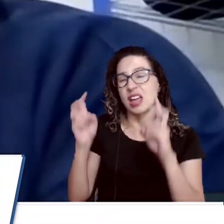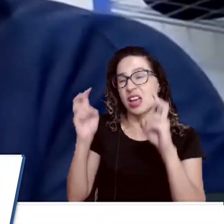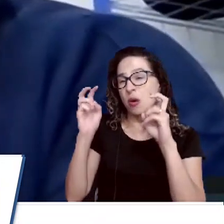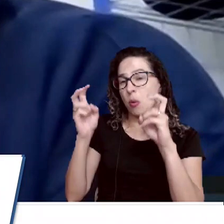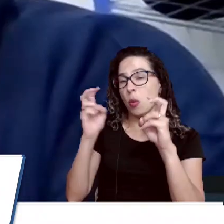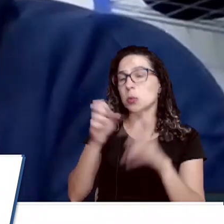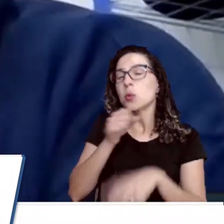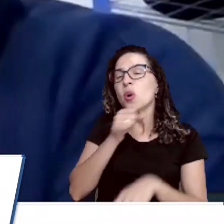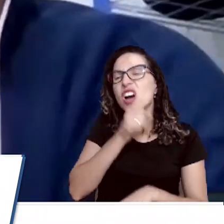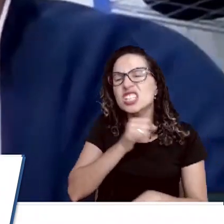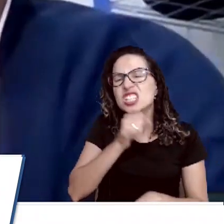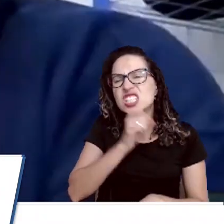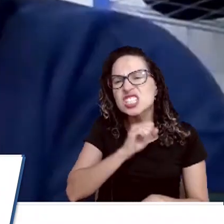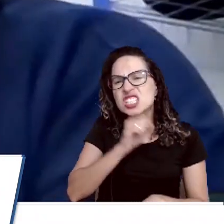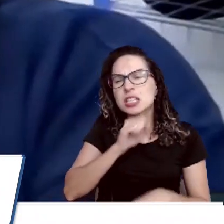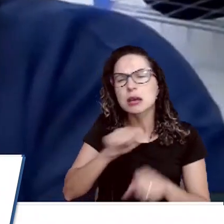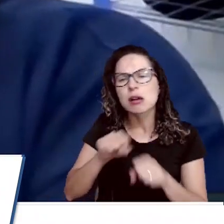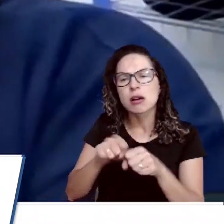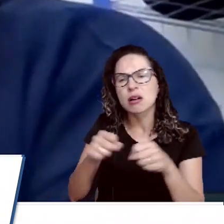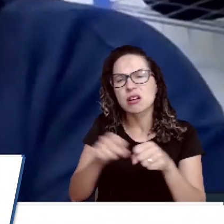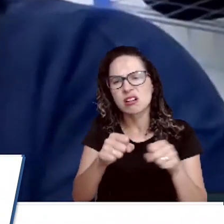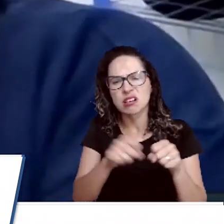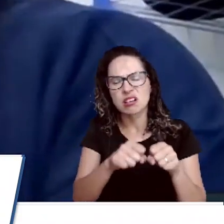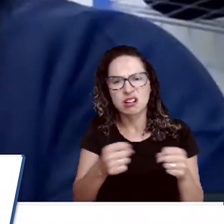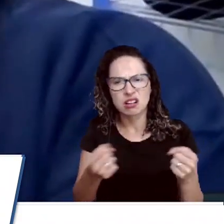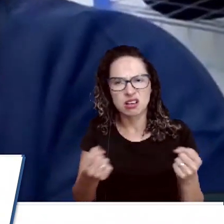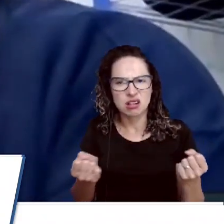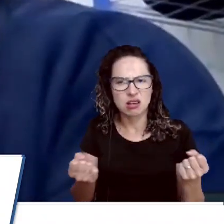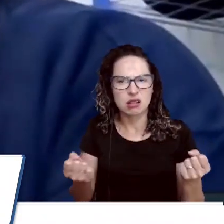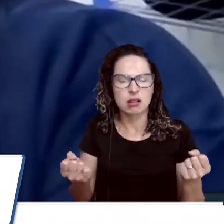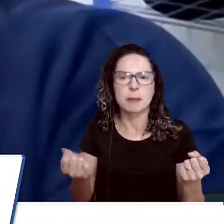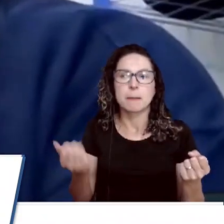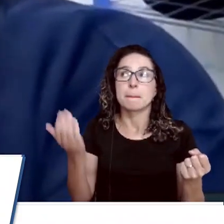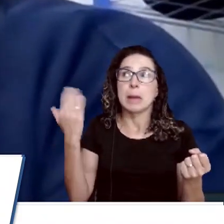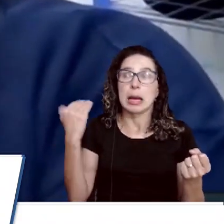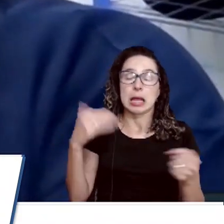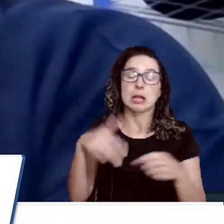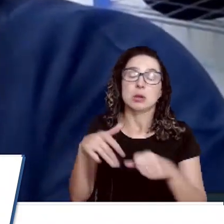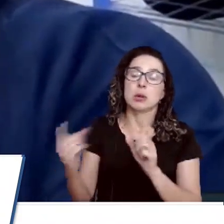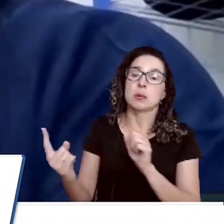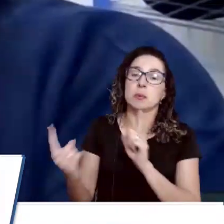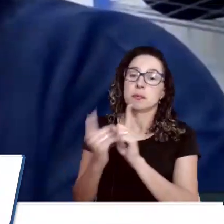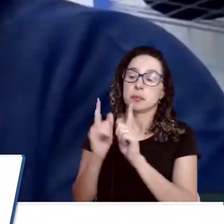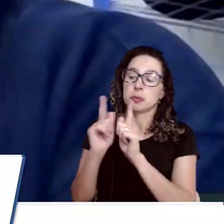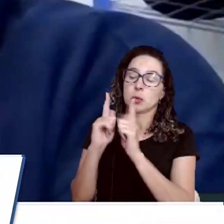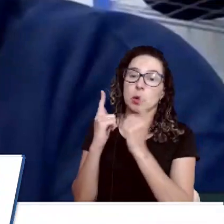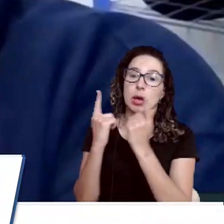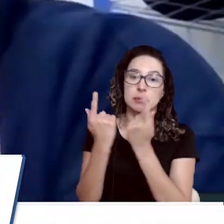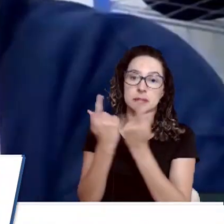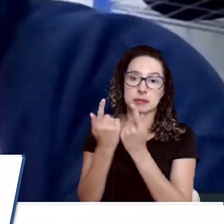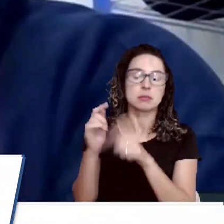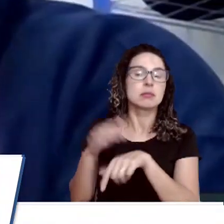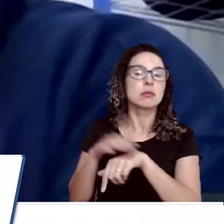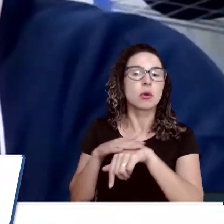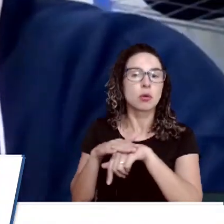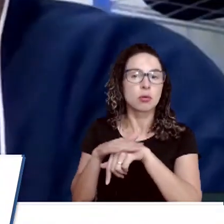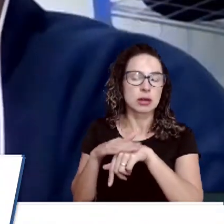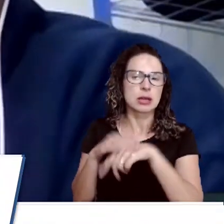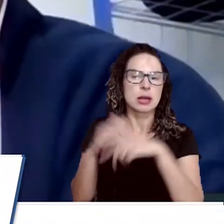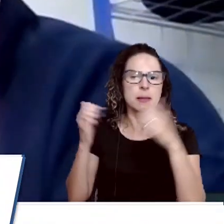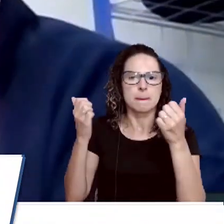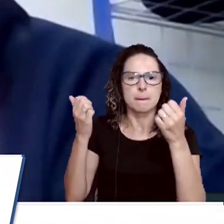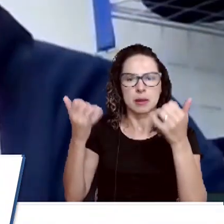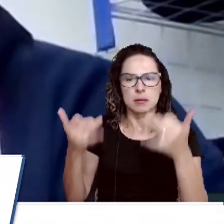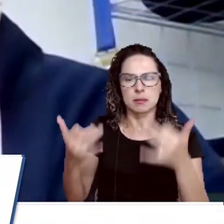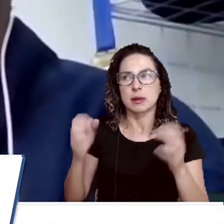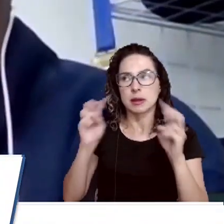que têm dificuldade. Quando eu participei da conversa do gabinete, para falar sobre